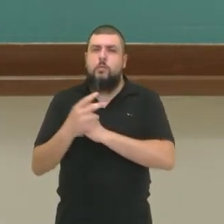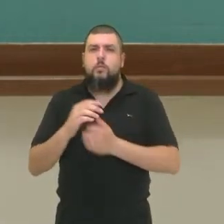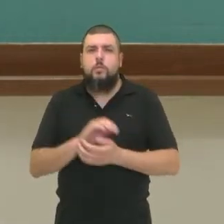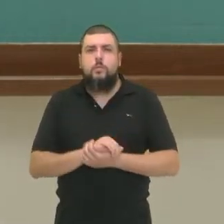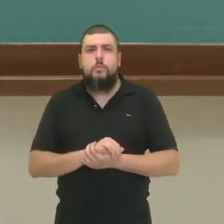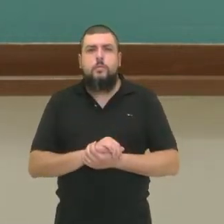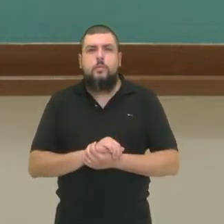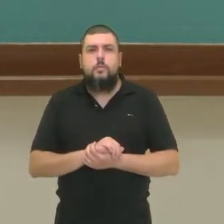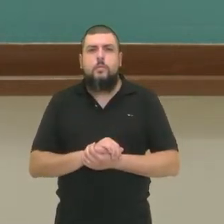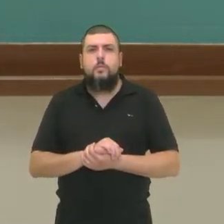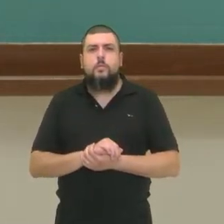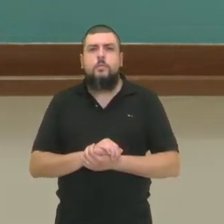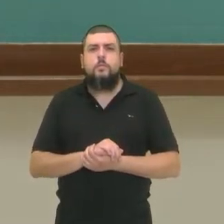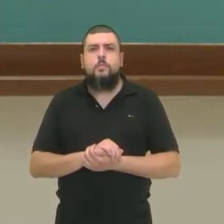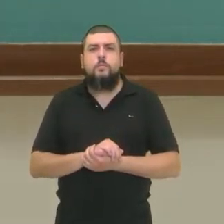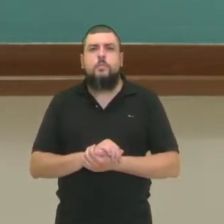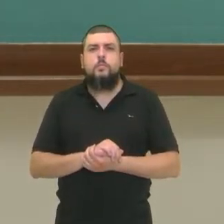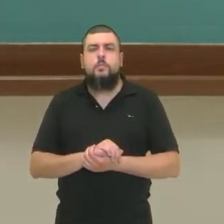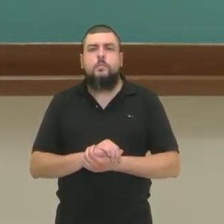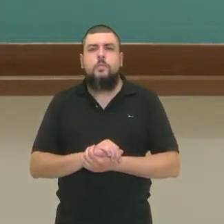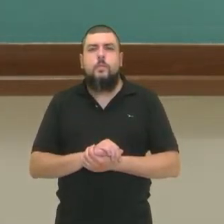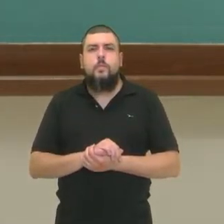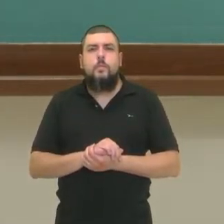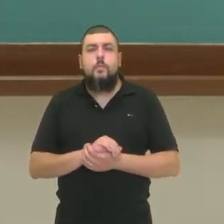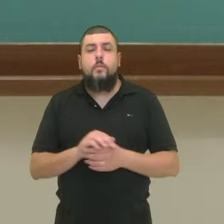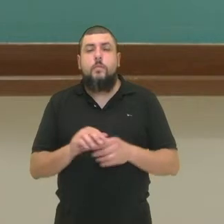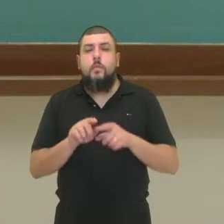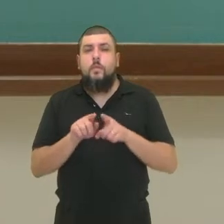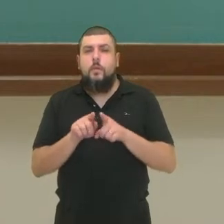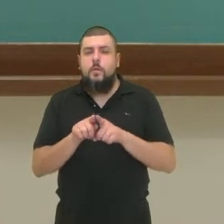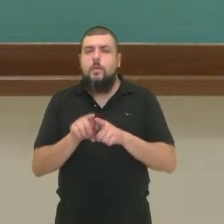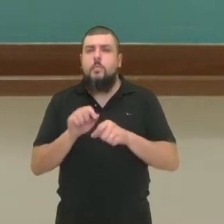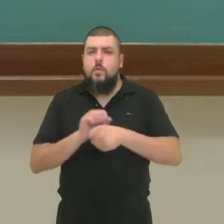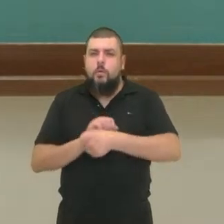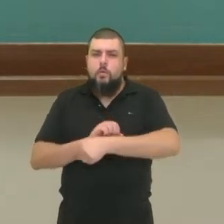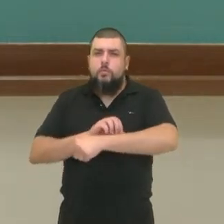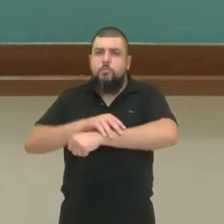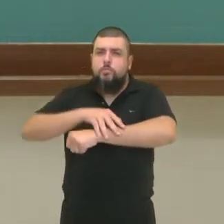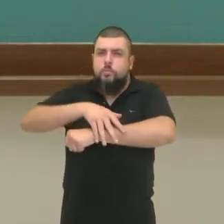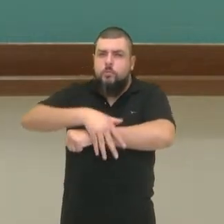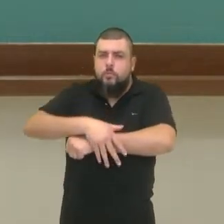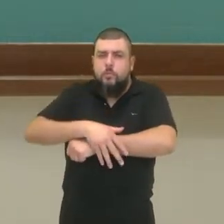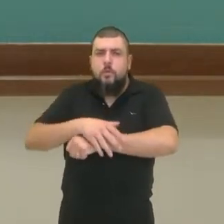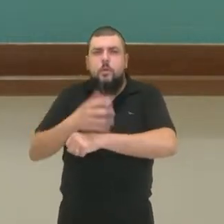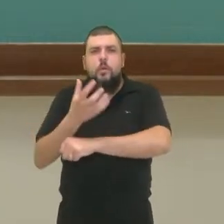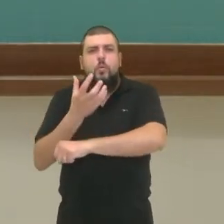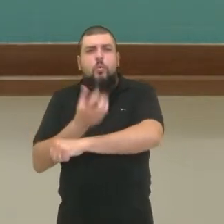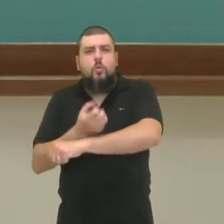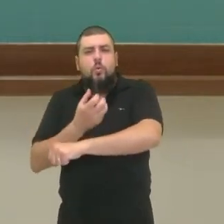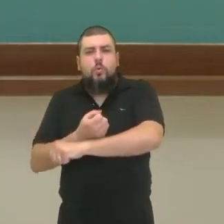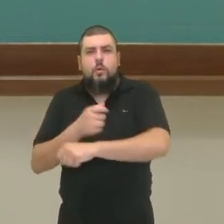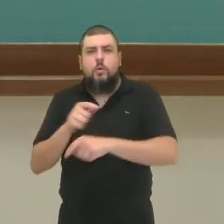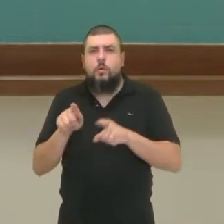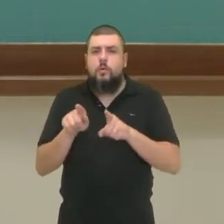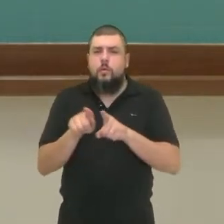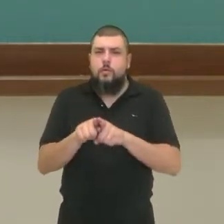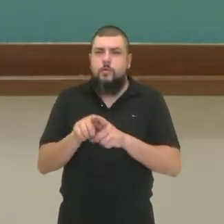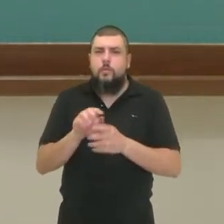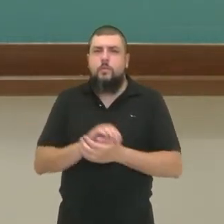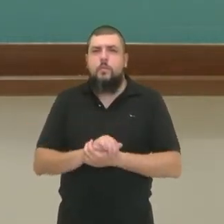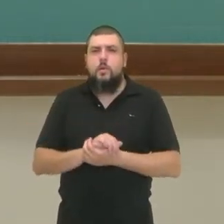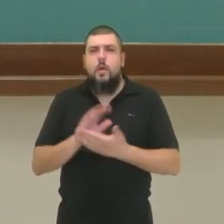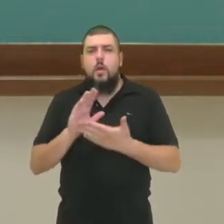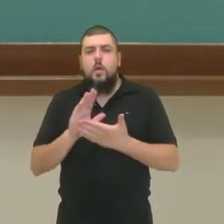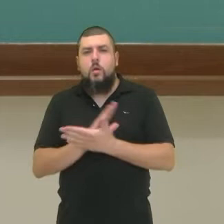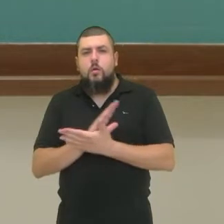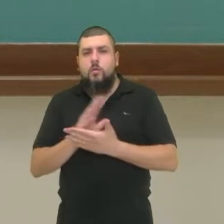como uma barreira, reveste. Também tem a função de secreção e absorção. Então, algumas substâncias são secretadas